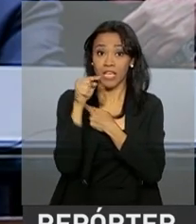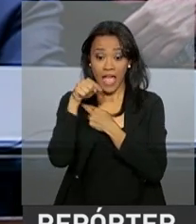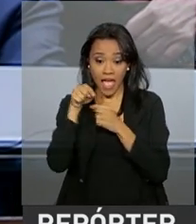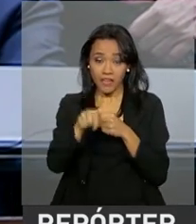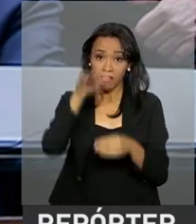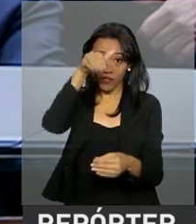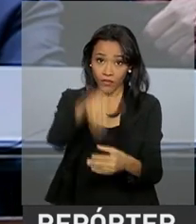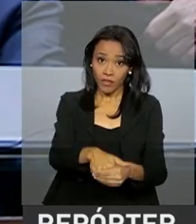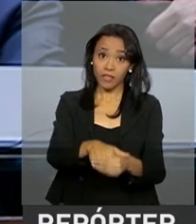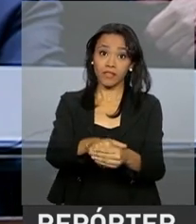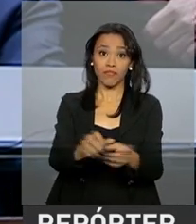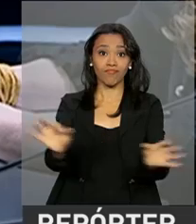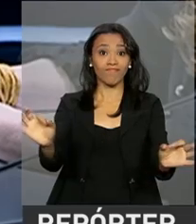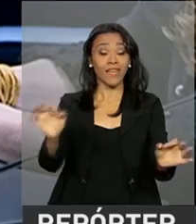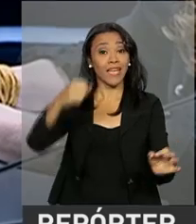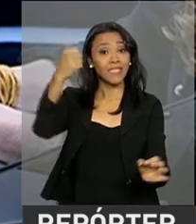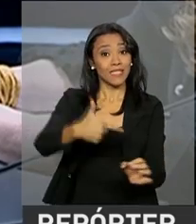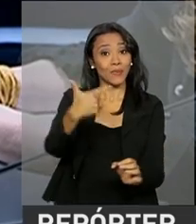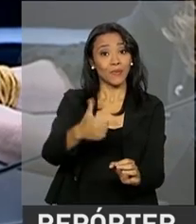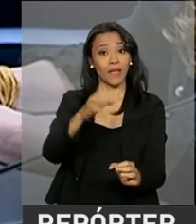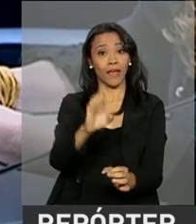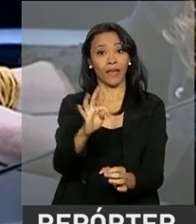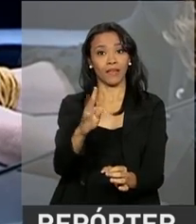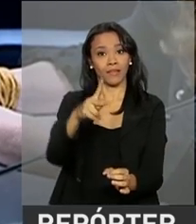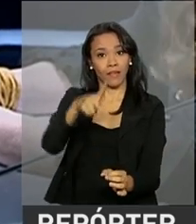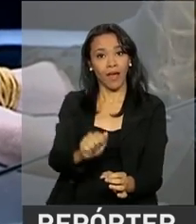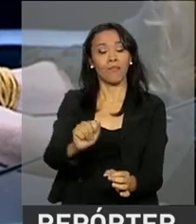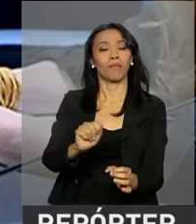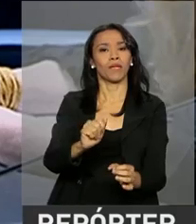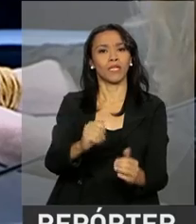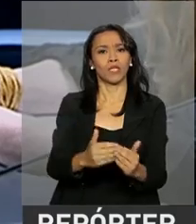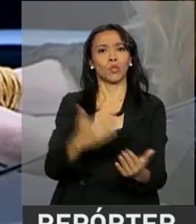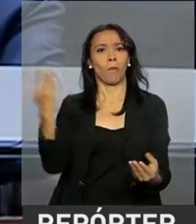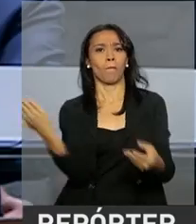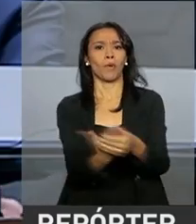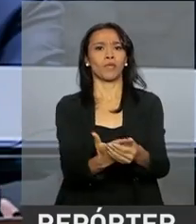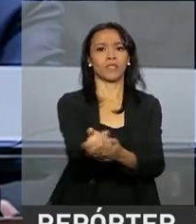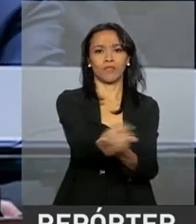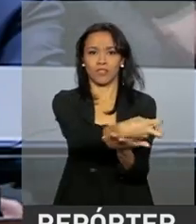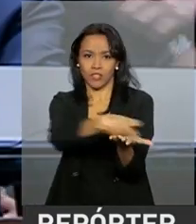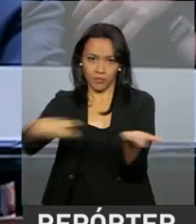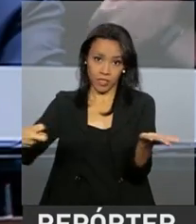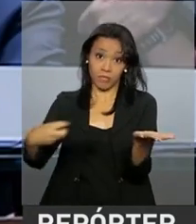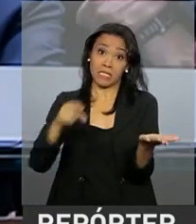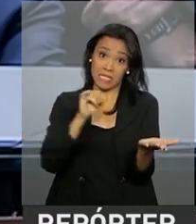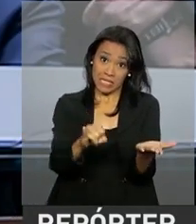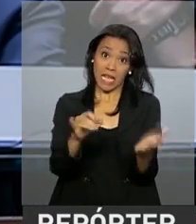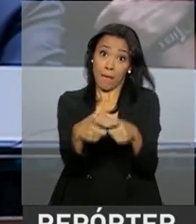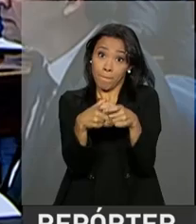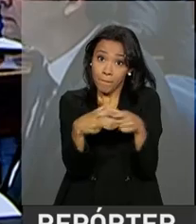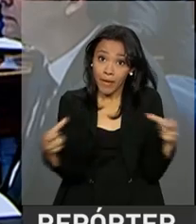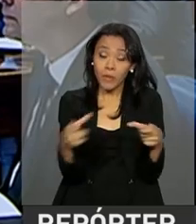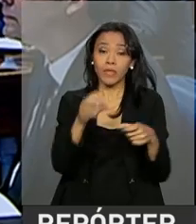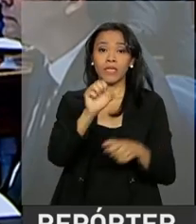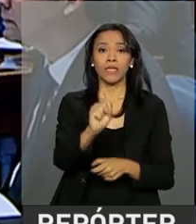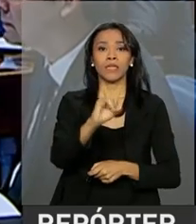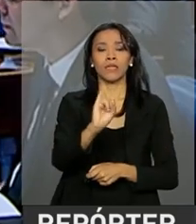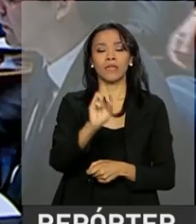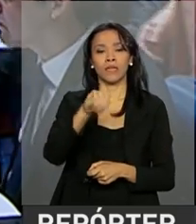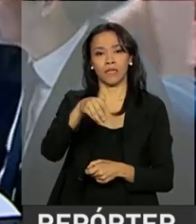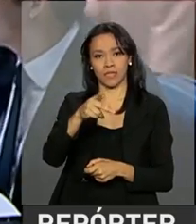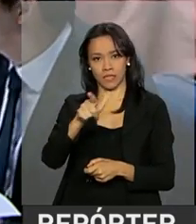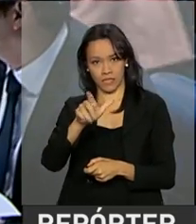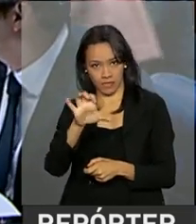de pronúncia, que é a segunda etapa do processo de impeachment. Caso a maioria simples dos senadores aceite o parecer da